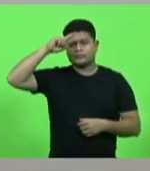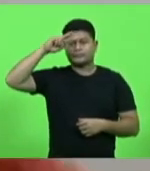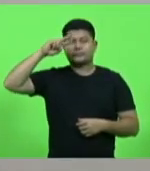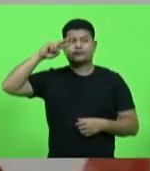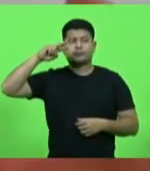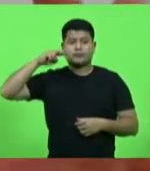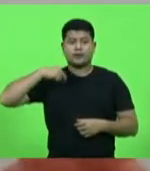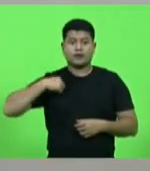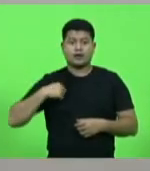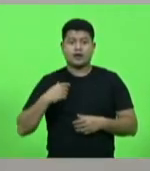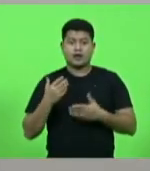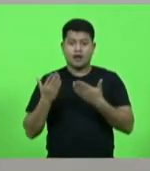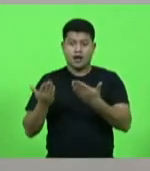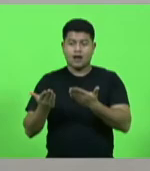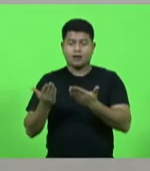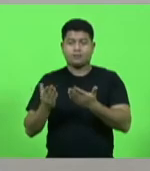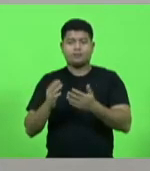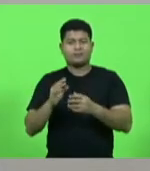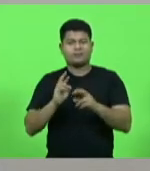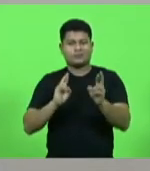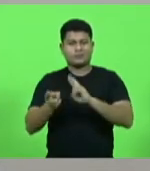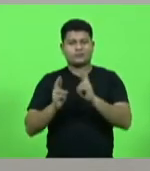a 282,